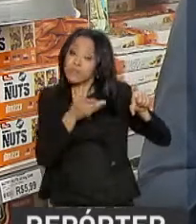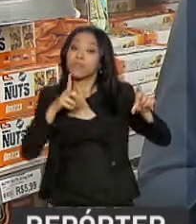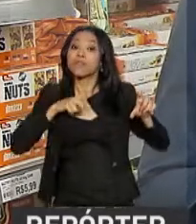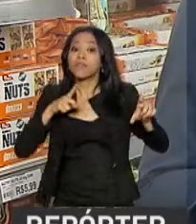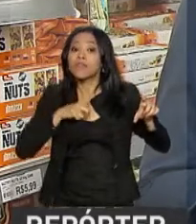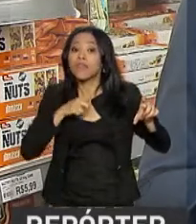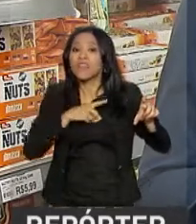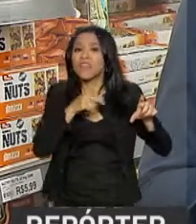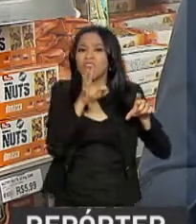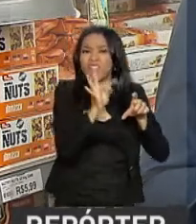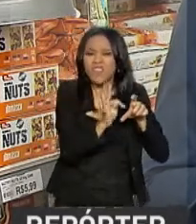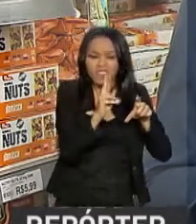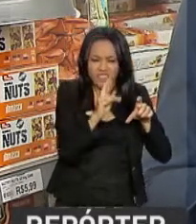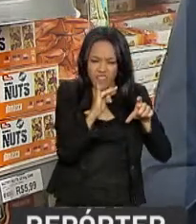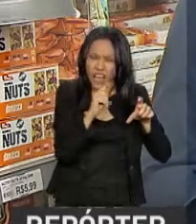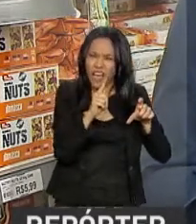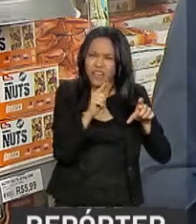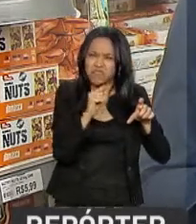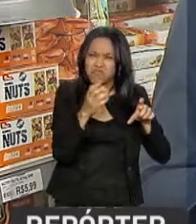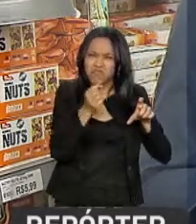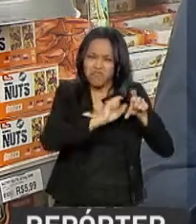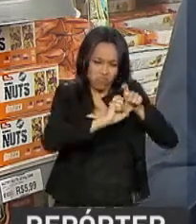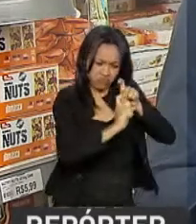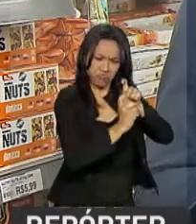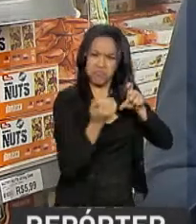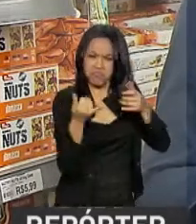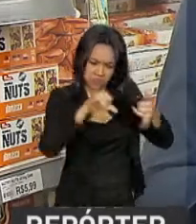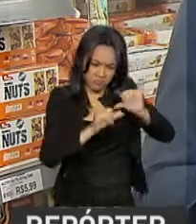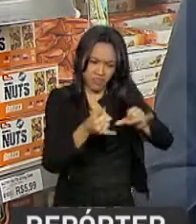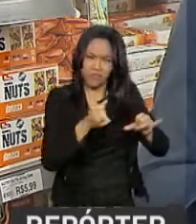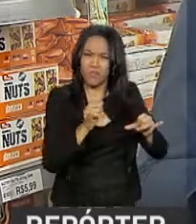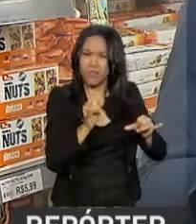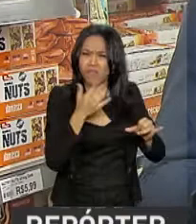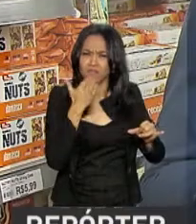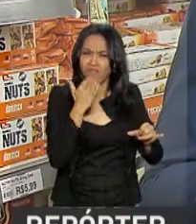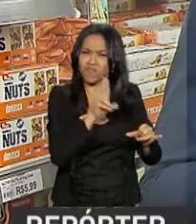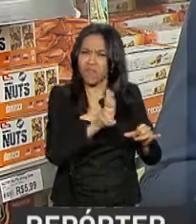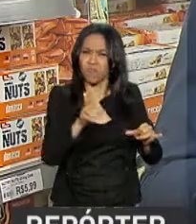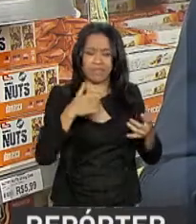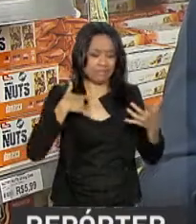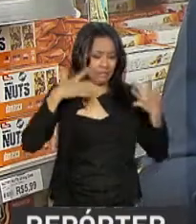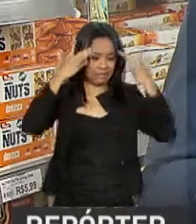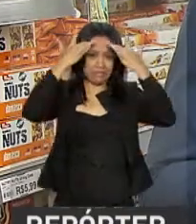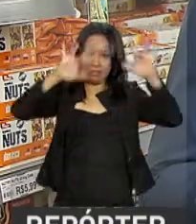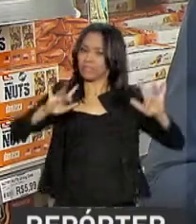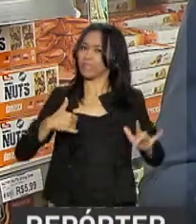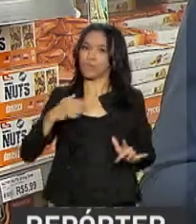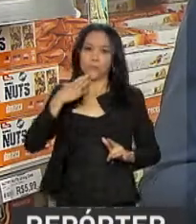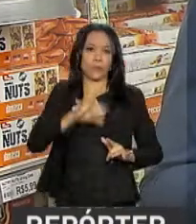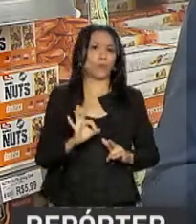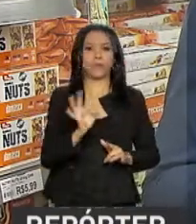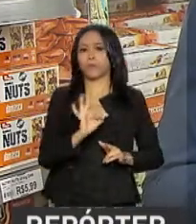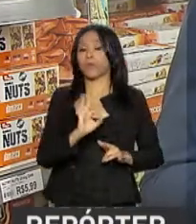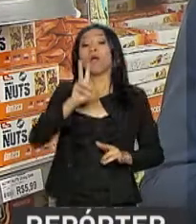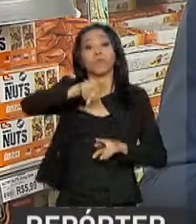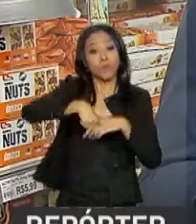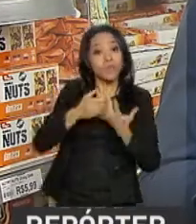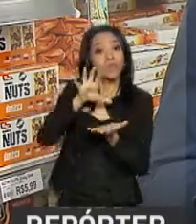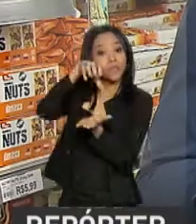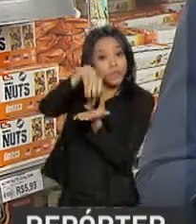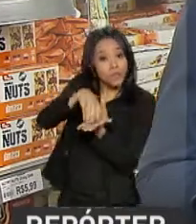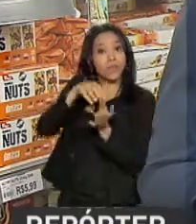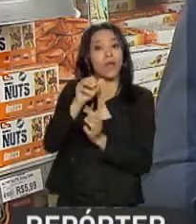triste aratu de sorbe tana uma substância que nem todo mundo conhece por isso a agência nacional de vigilância sanitária anvisa